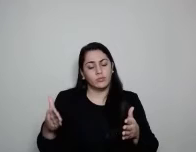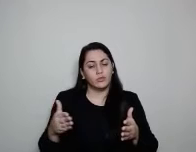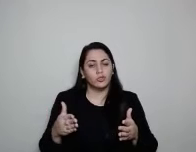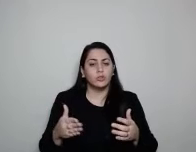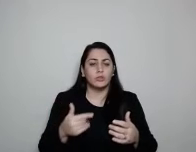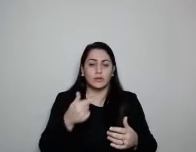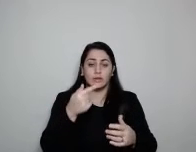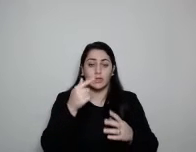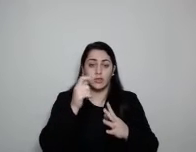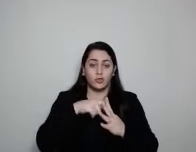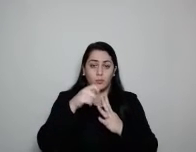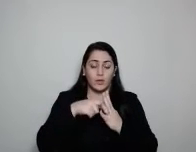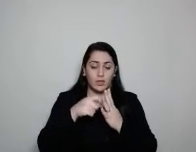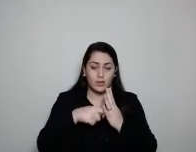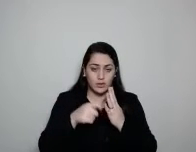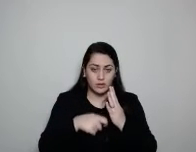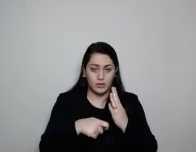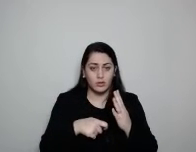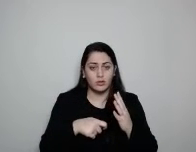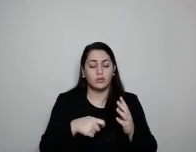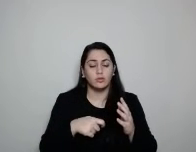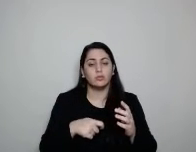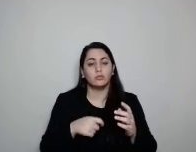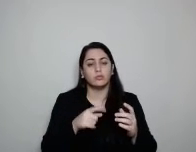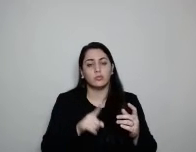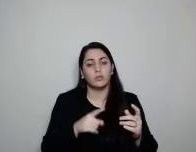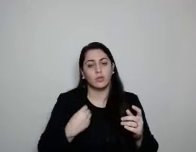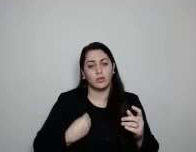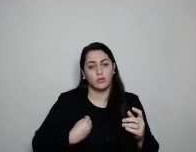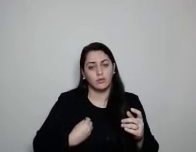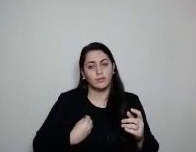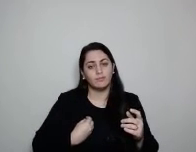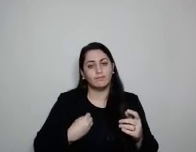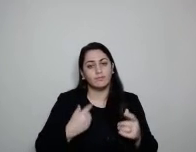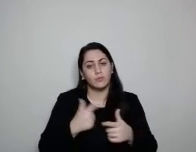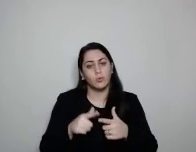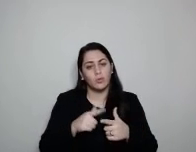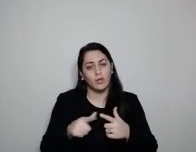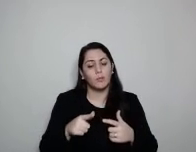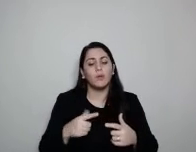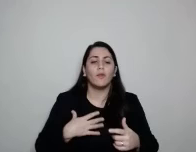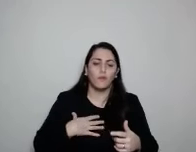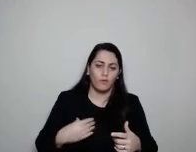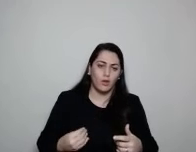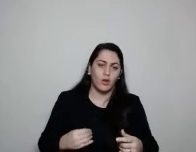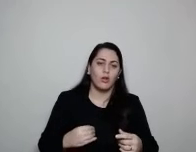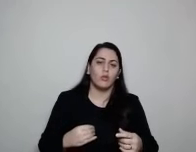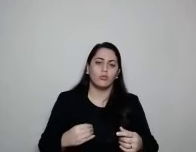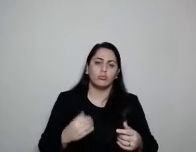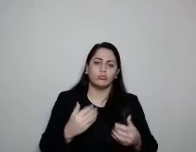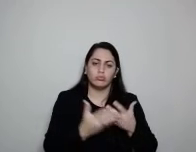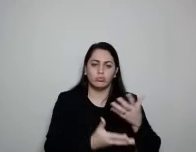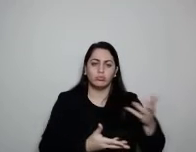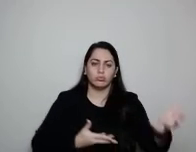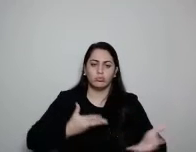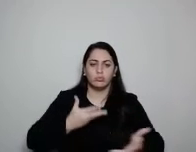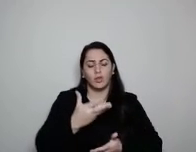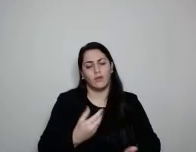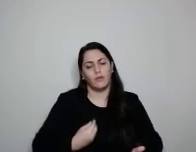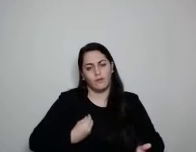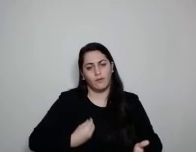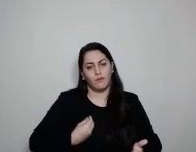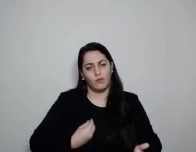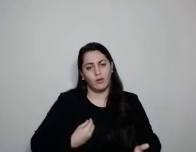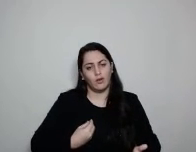7 meses, as partes estão vivendo essa situação de guarda compartilhada e de divisão de convivência dos